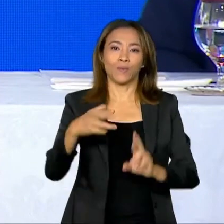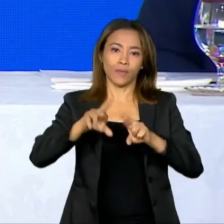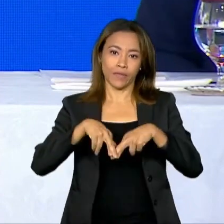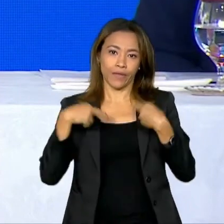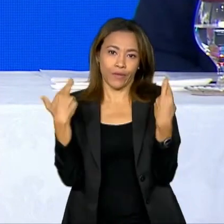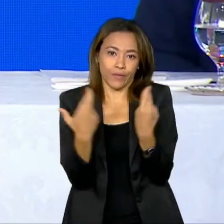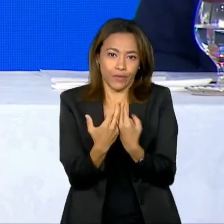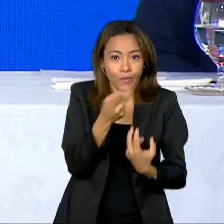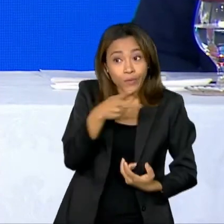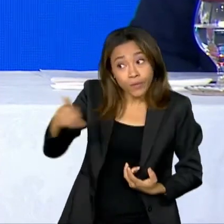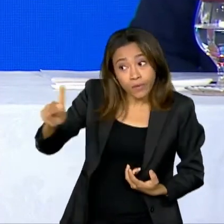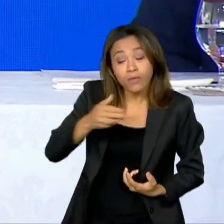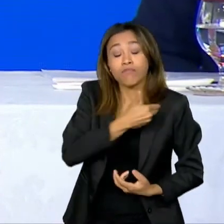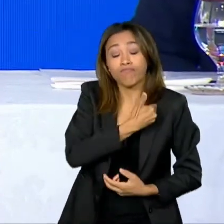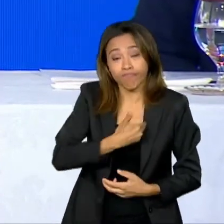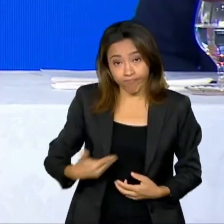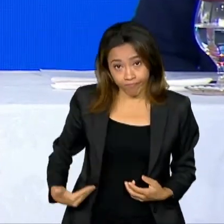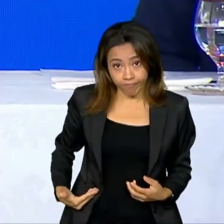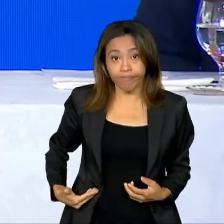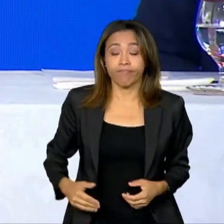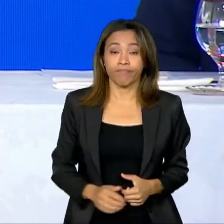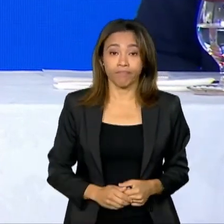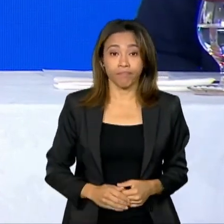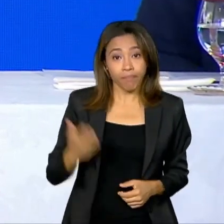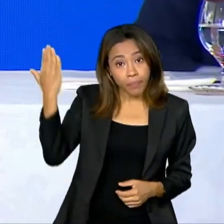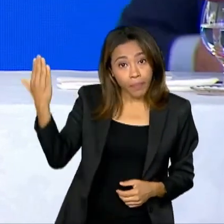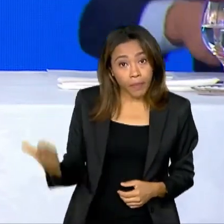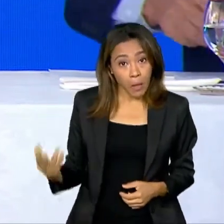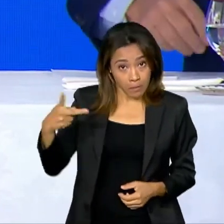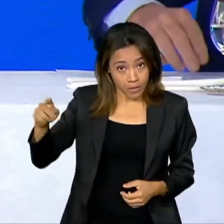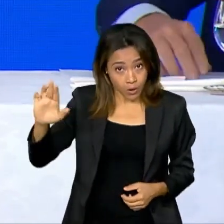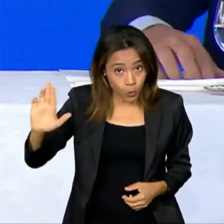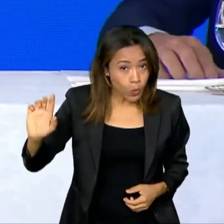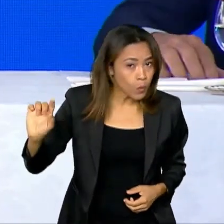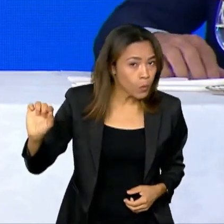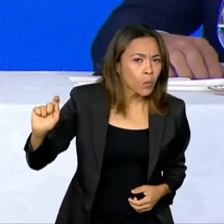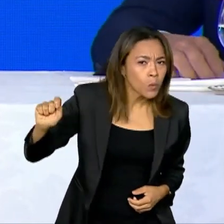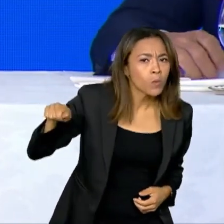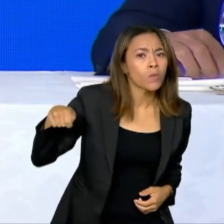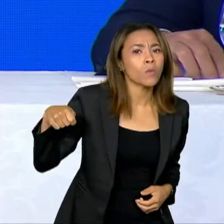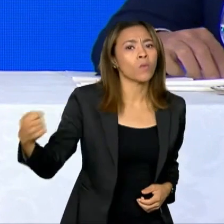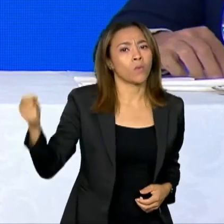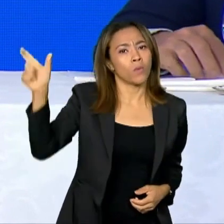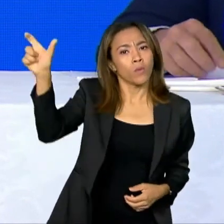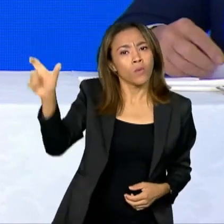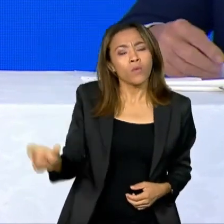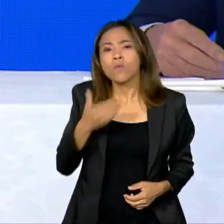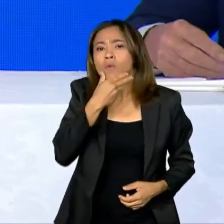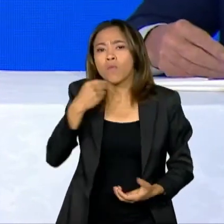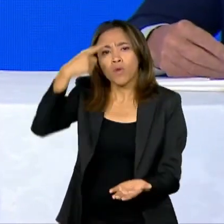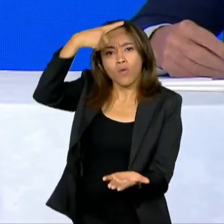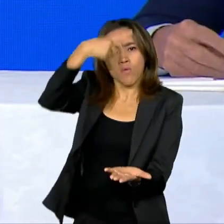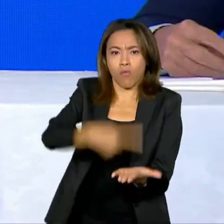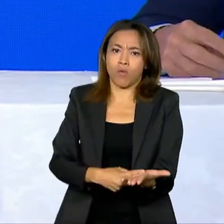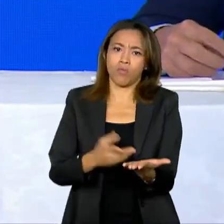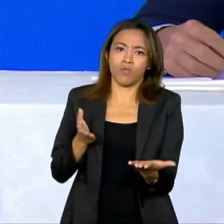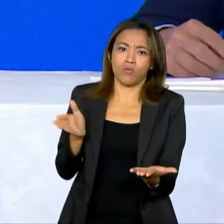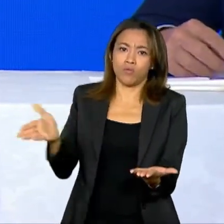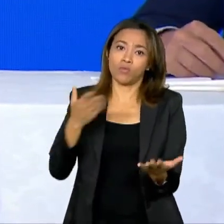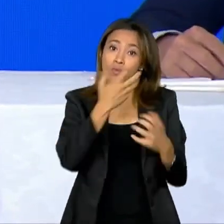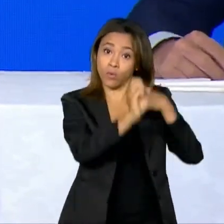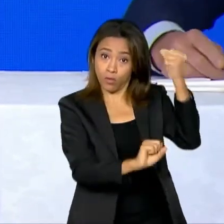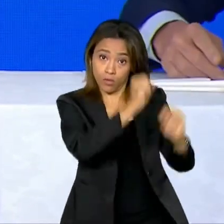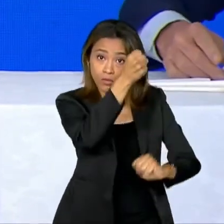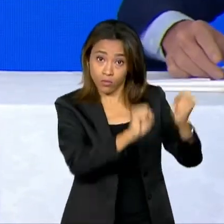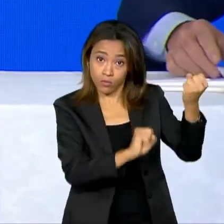do seu governo. O presidente Lula é um homem compromissado com a indústria, que sabe que